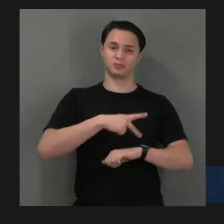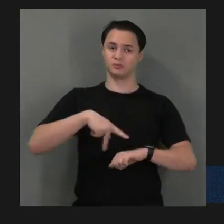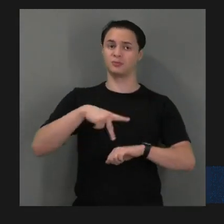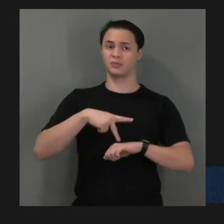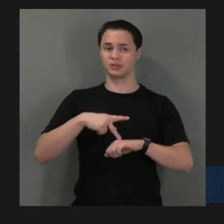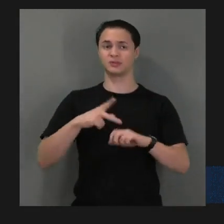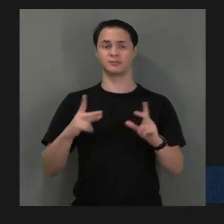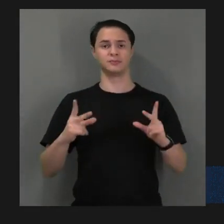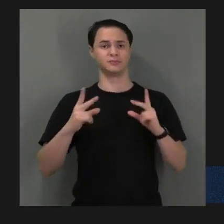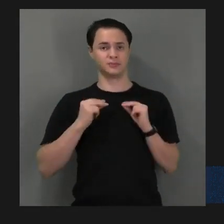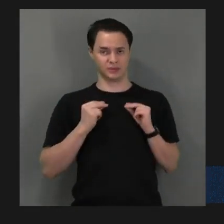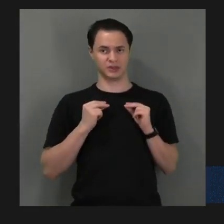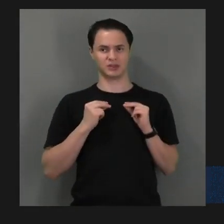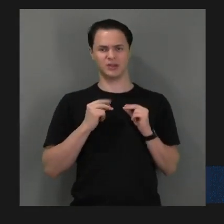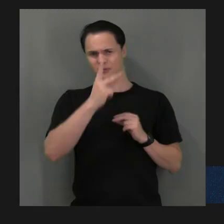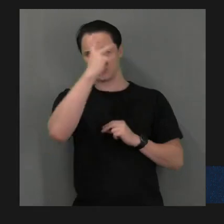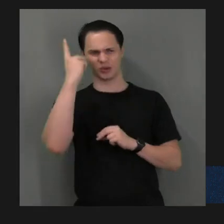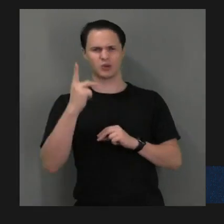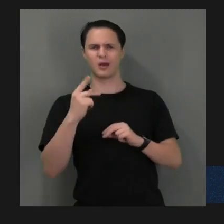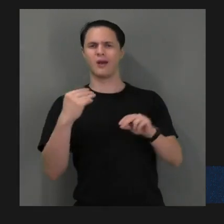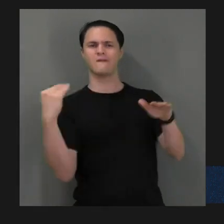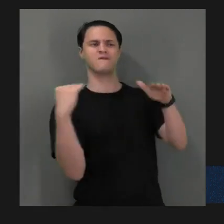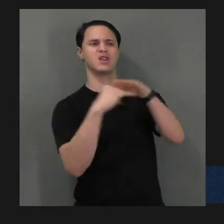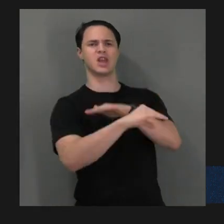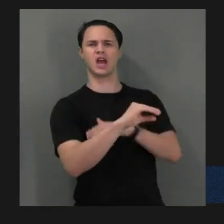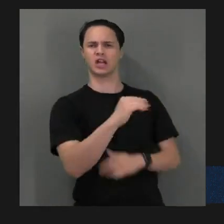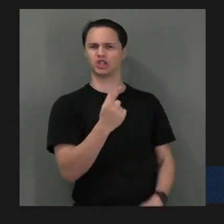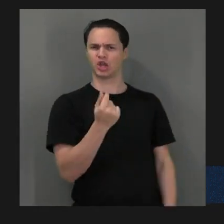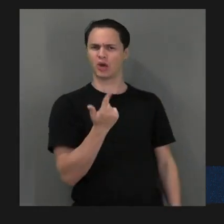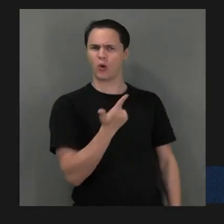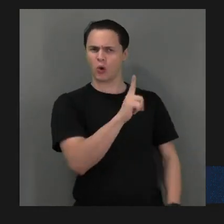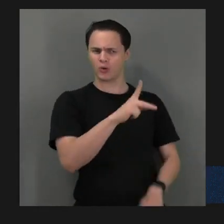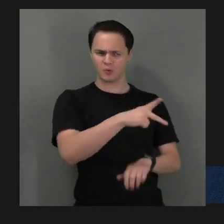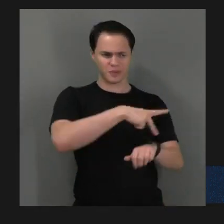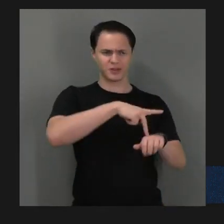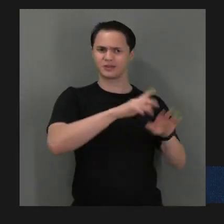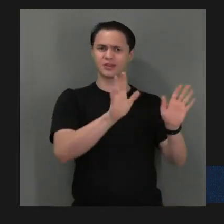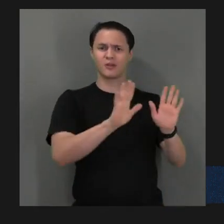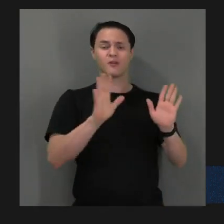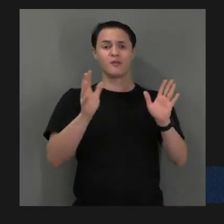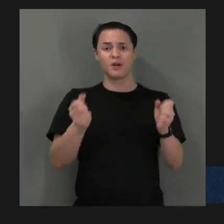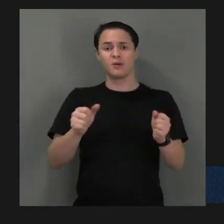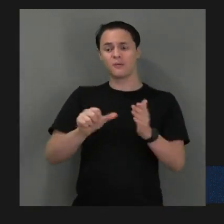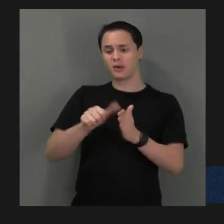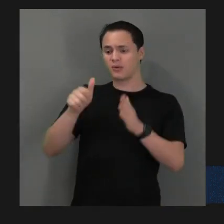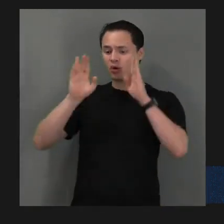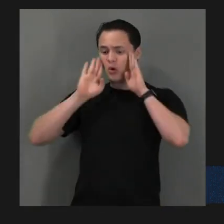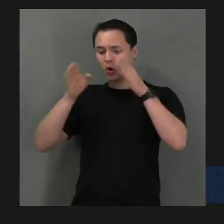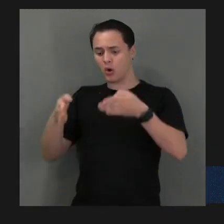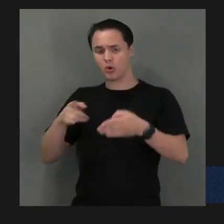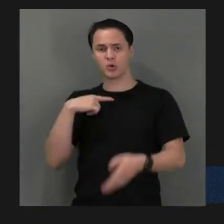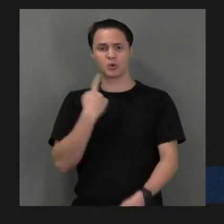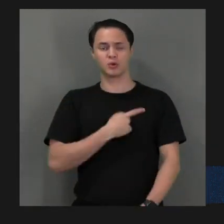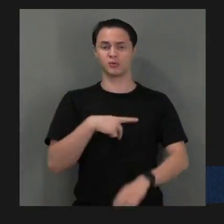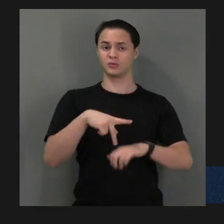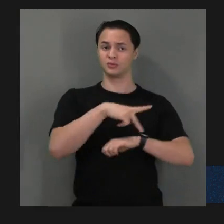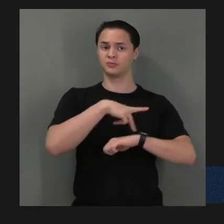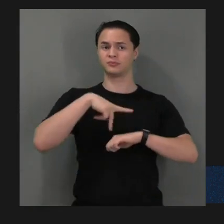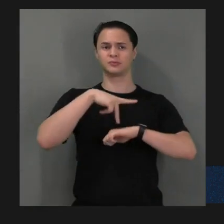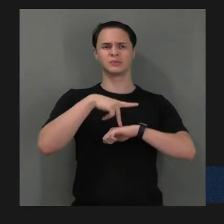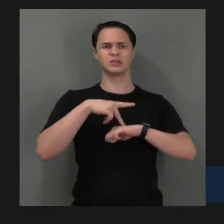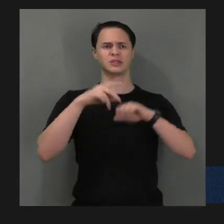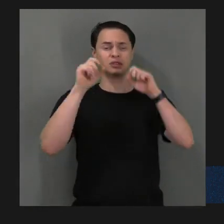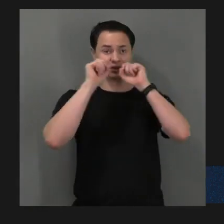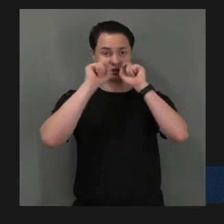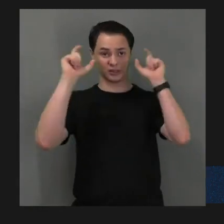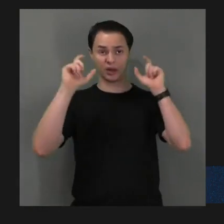antes de ser enviado dinheiro para outros países, que a gente olhe para o nosso. É preciso salientar que a atual conjuntura